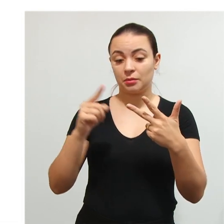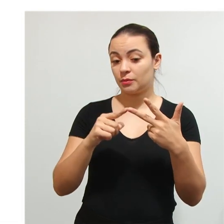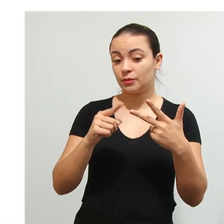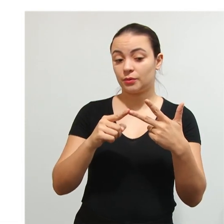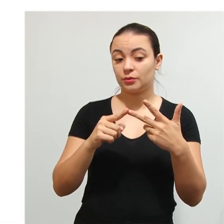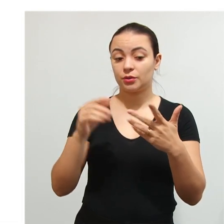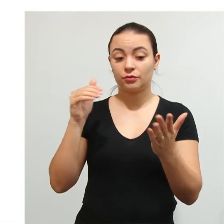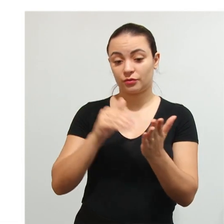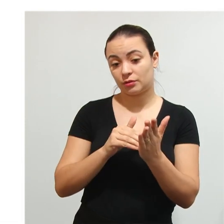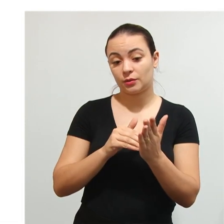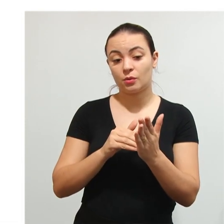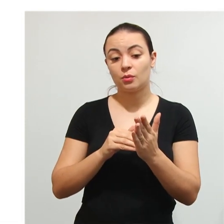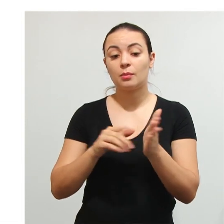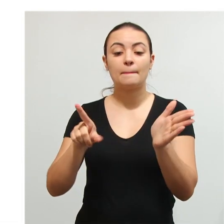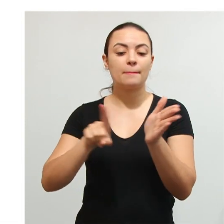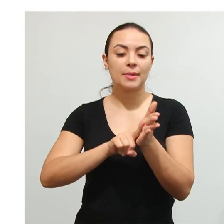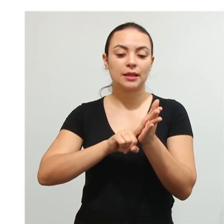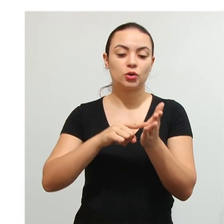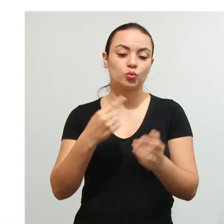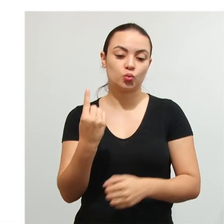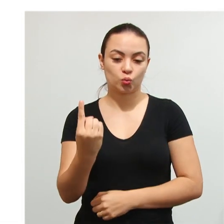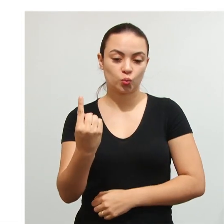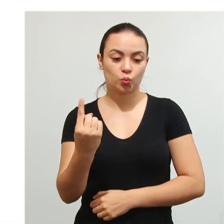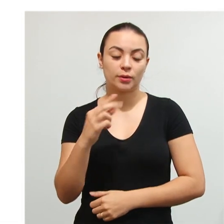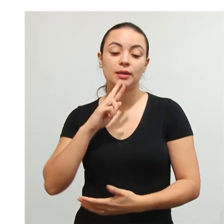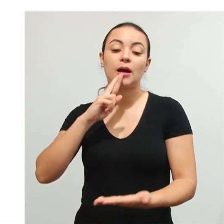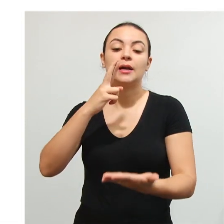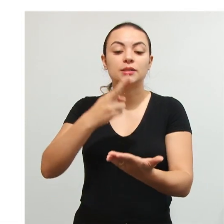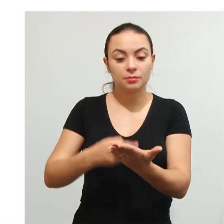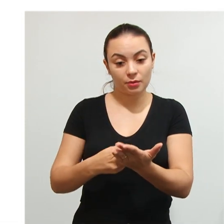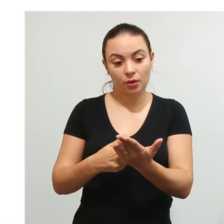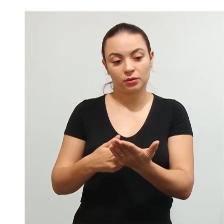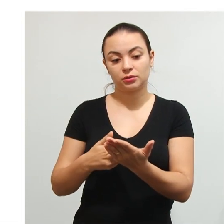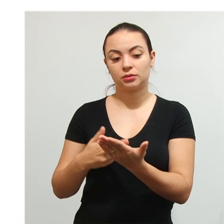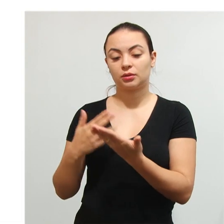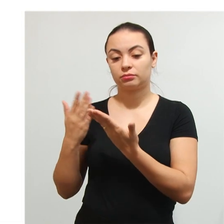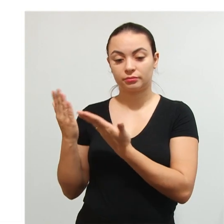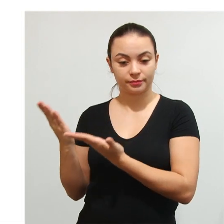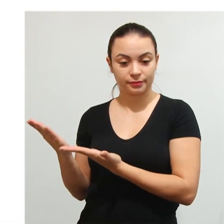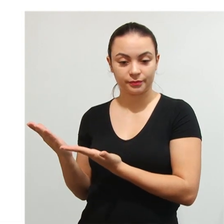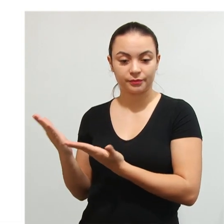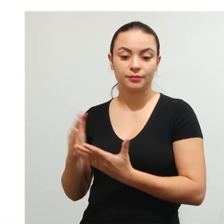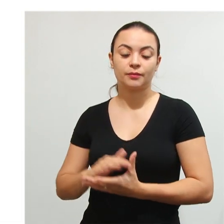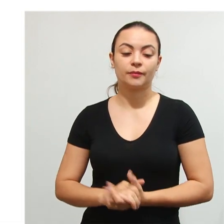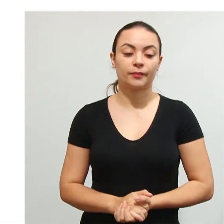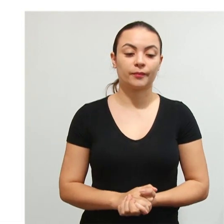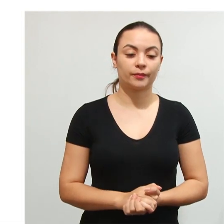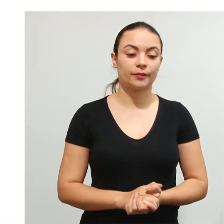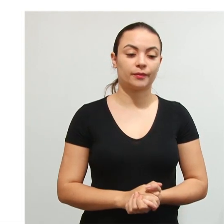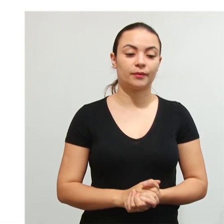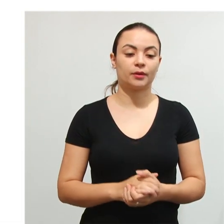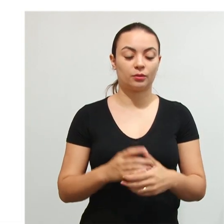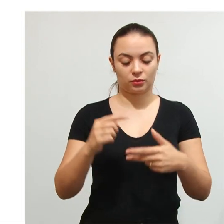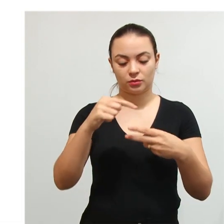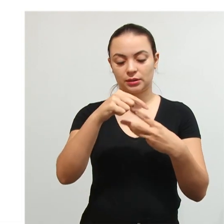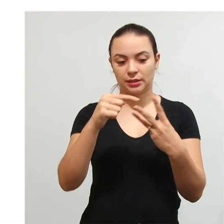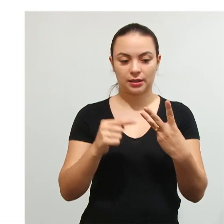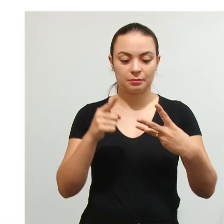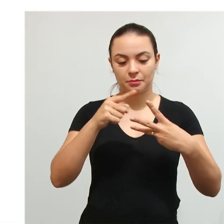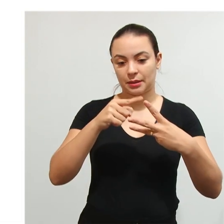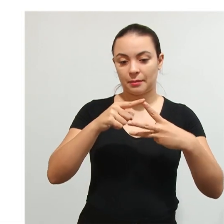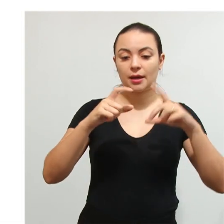a gente vai achar que o nosso e a fazendo essa esse cálculo primeiro que tá dentro parênteses o resultado